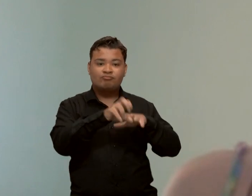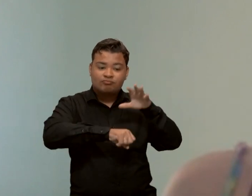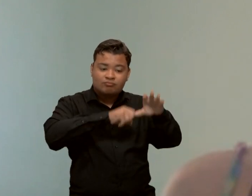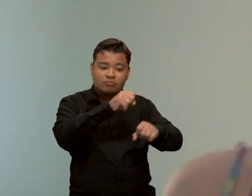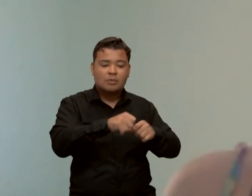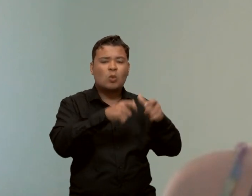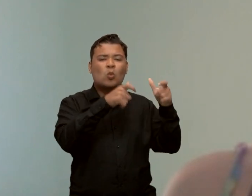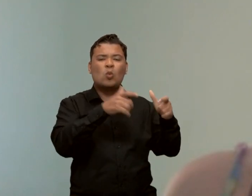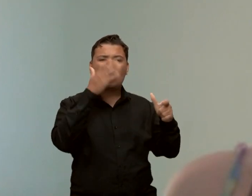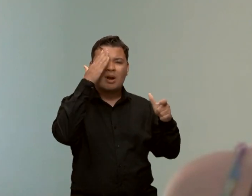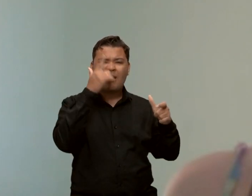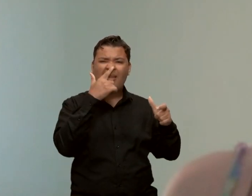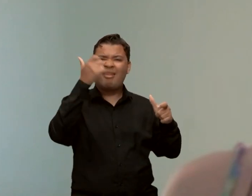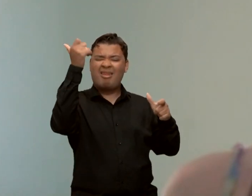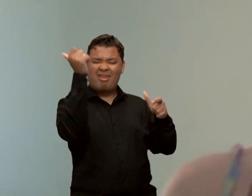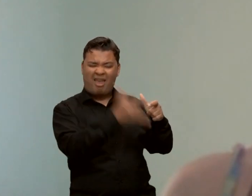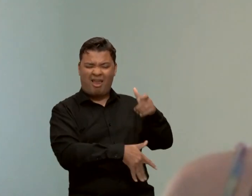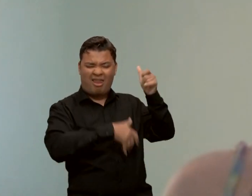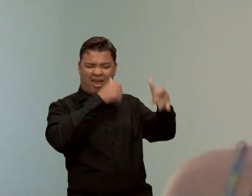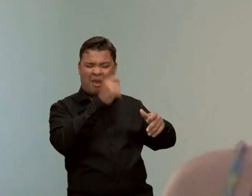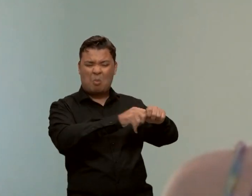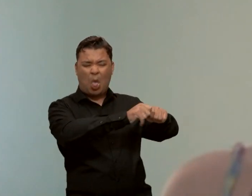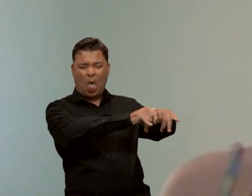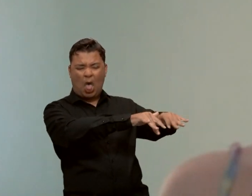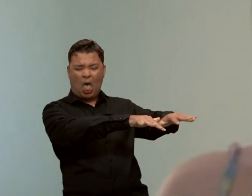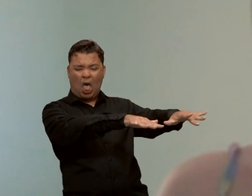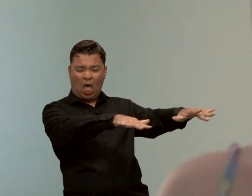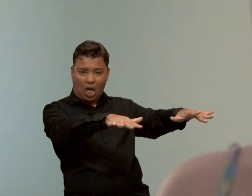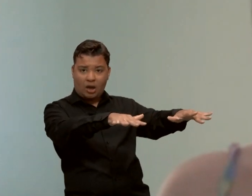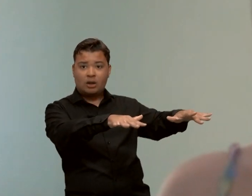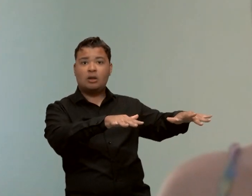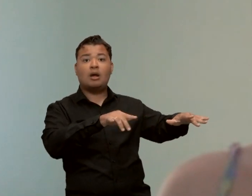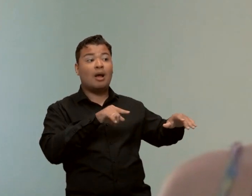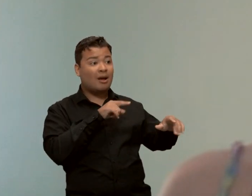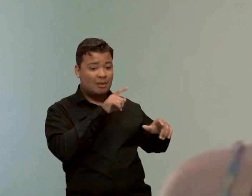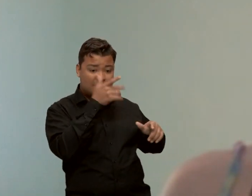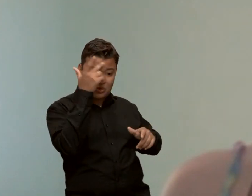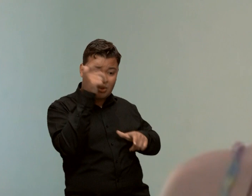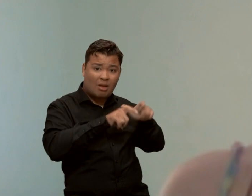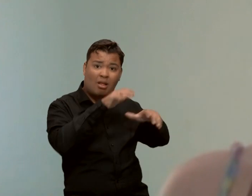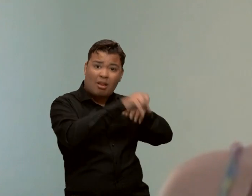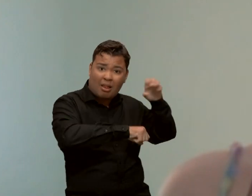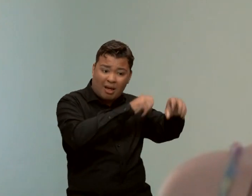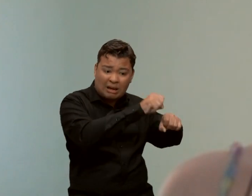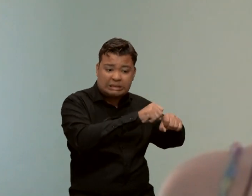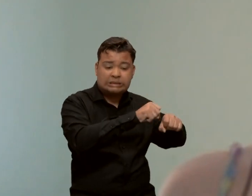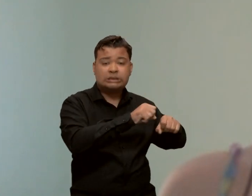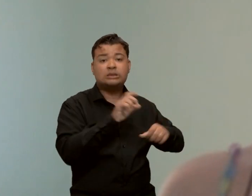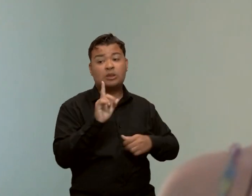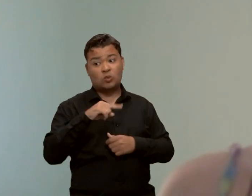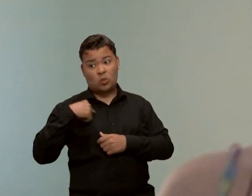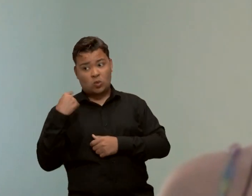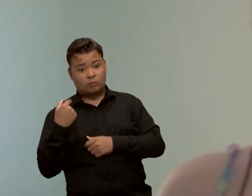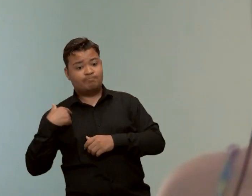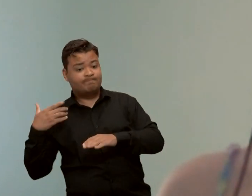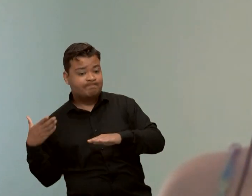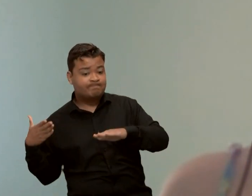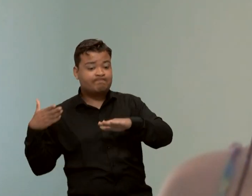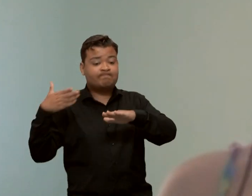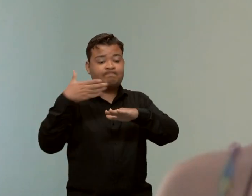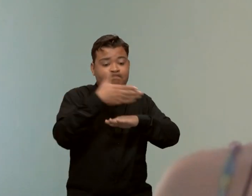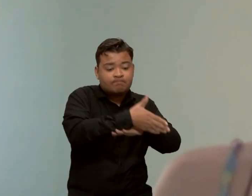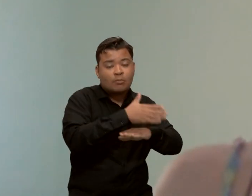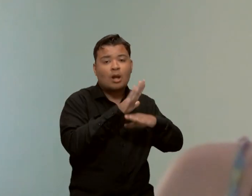fomos até o lixão da cidade de Goiás, enquanto educadores, para contribuir na mediação